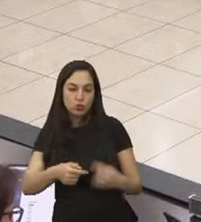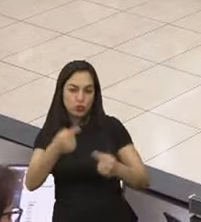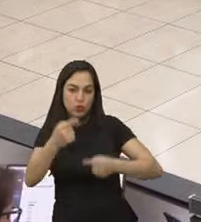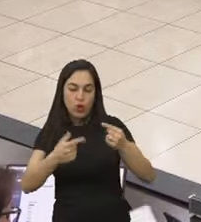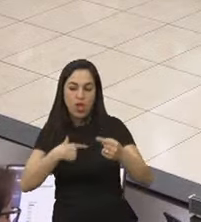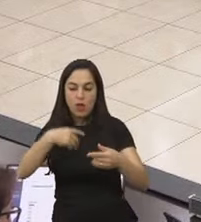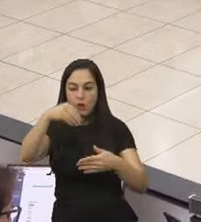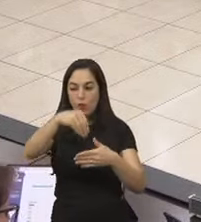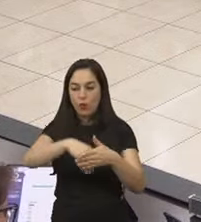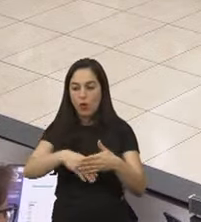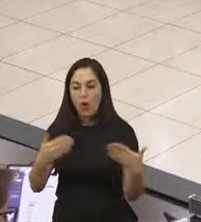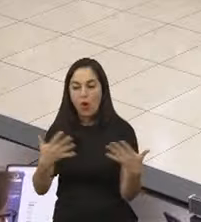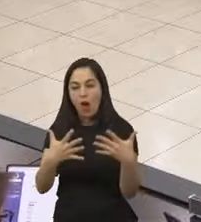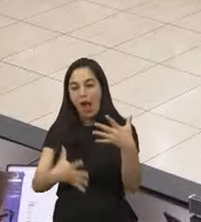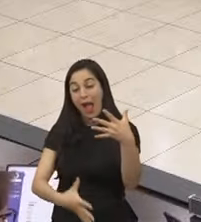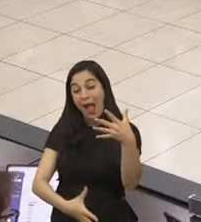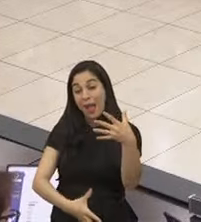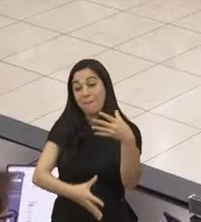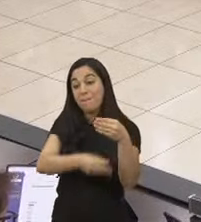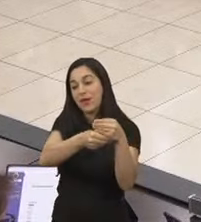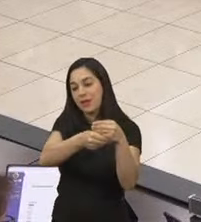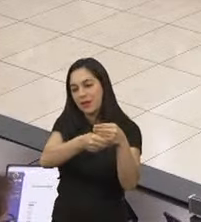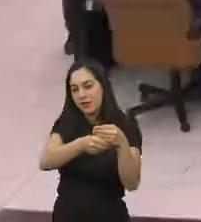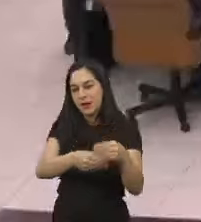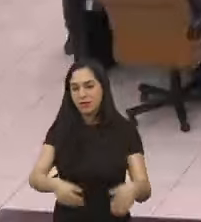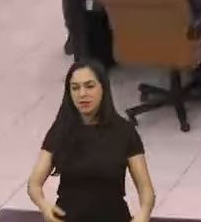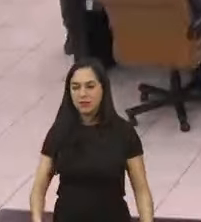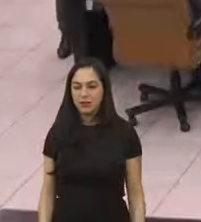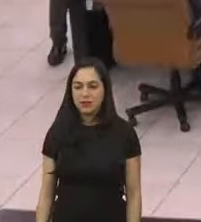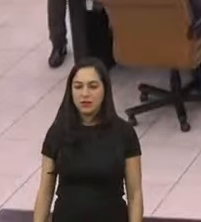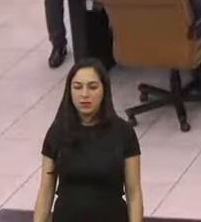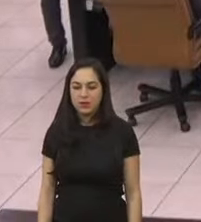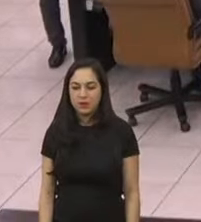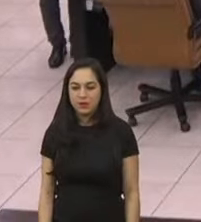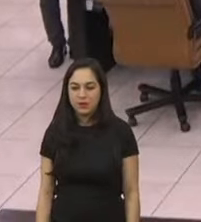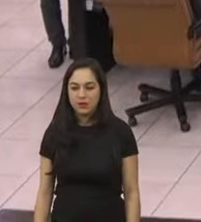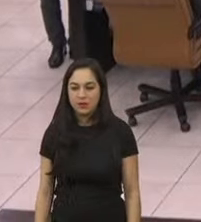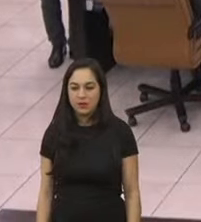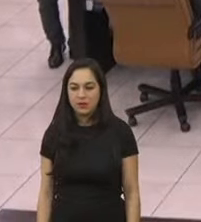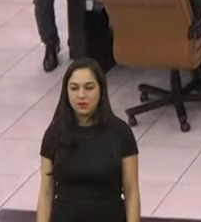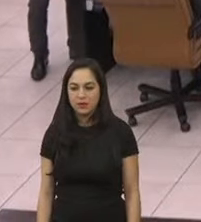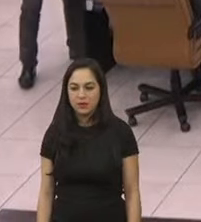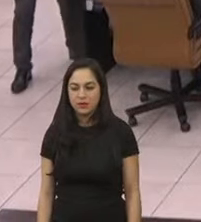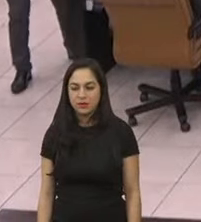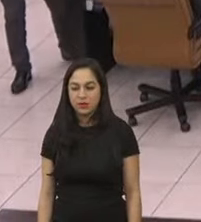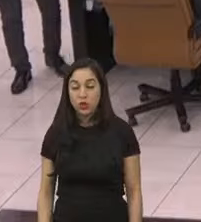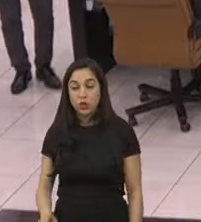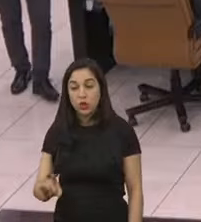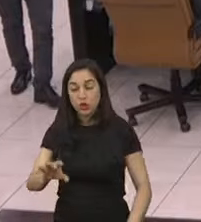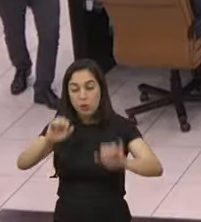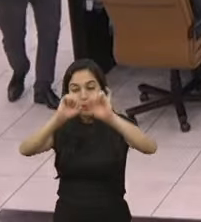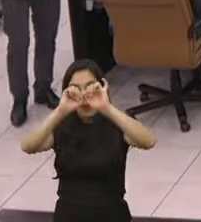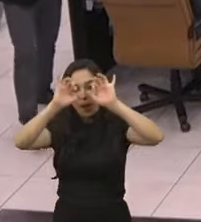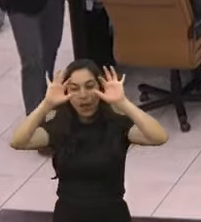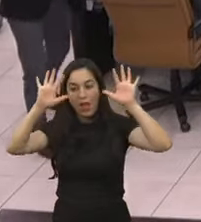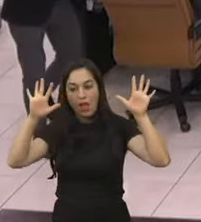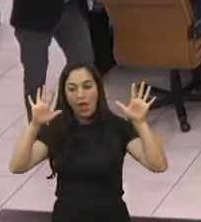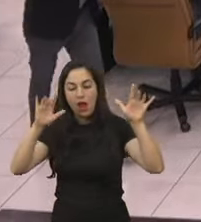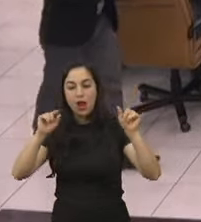colocar em votação a emenda. Só para